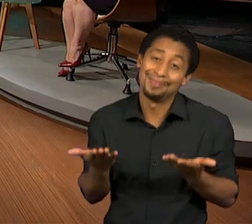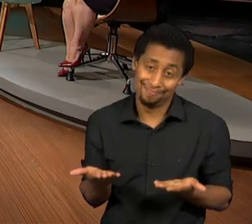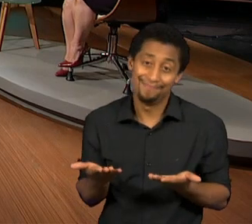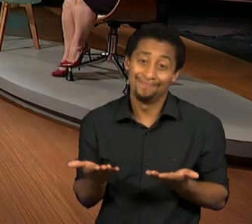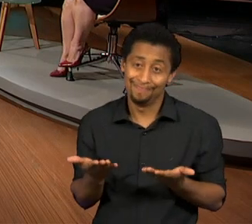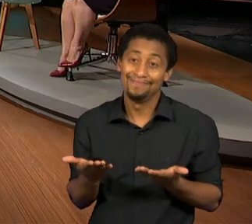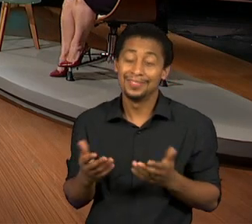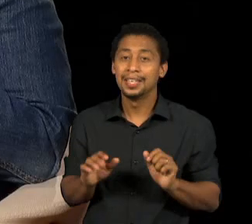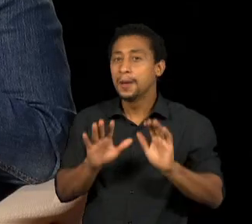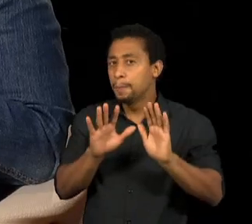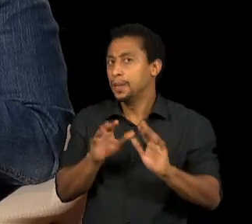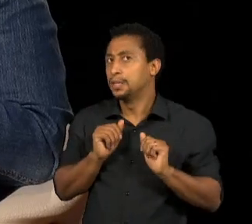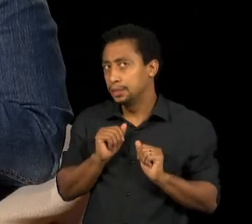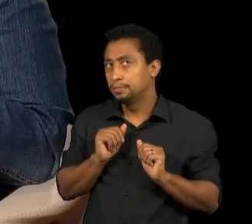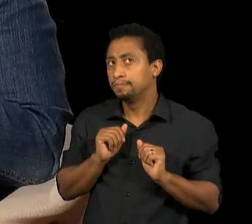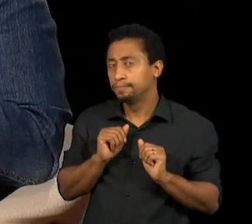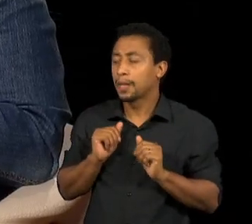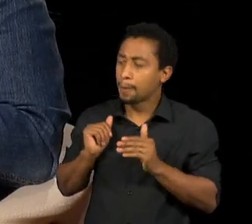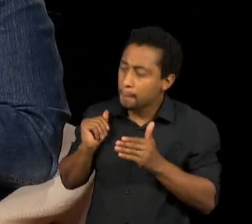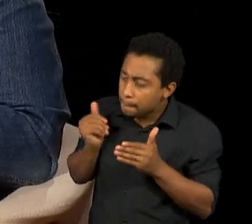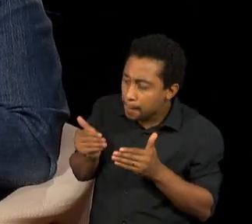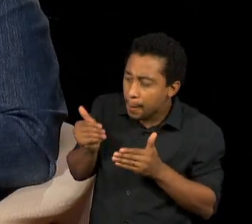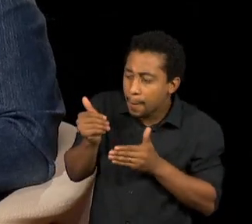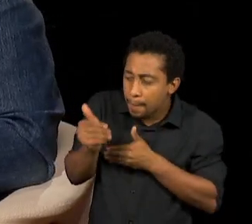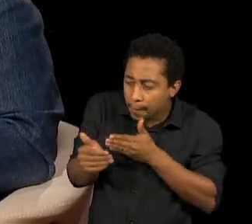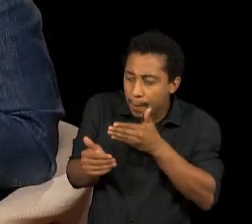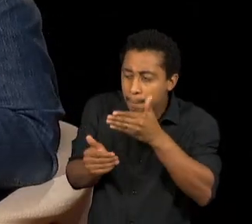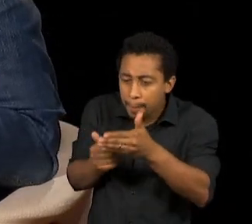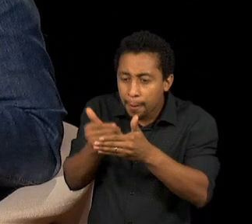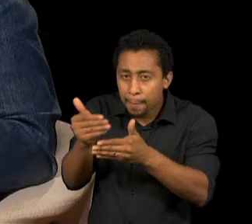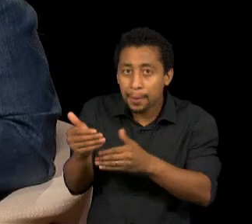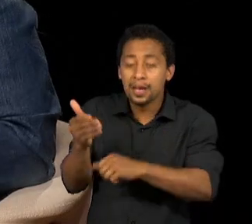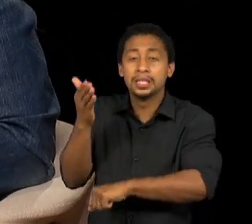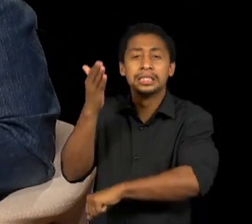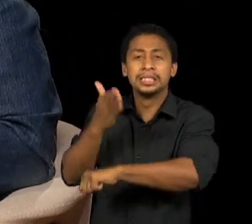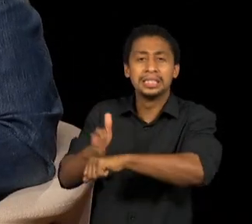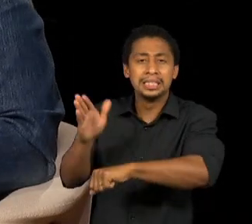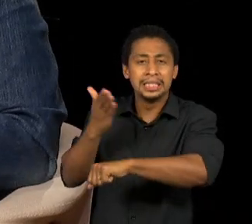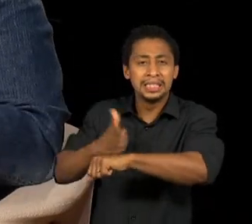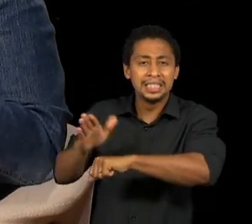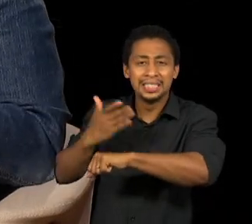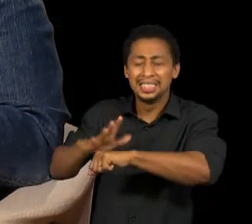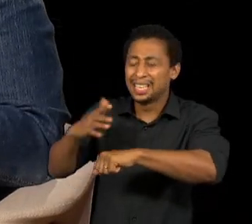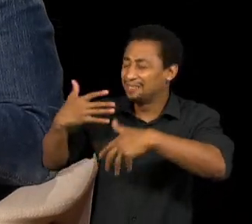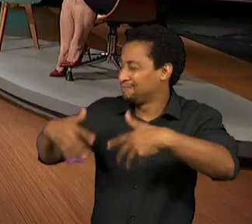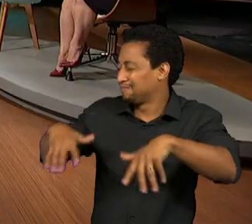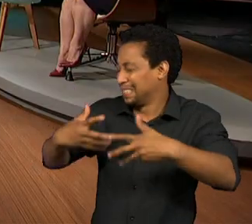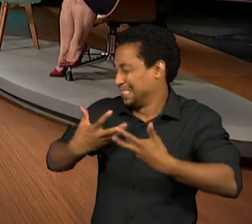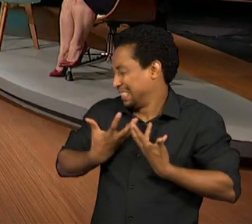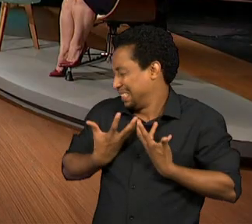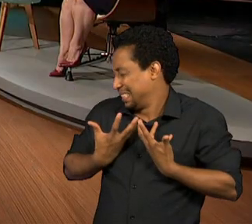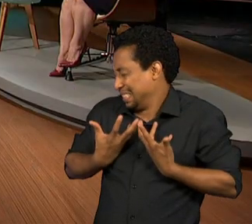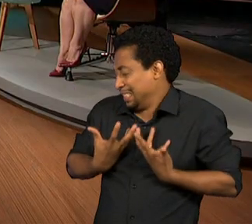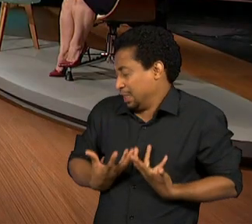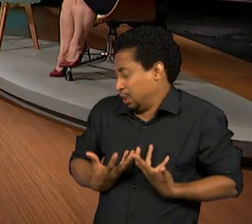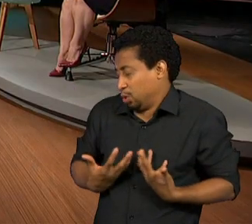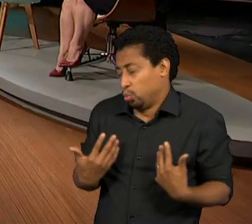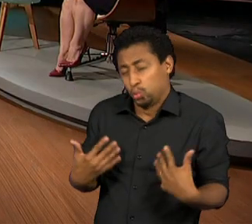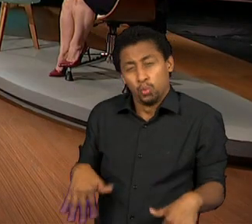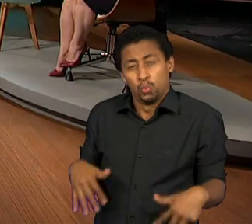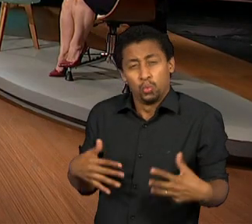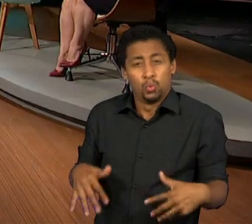era assim, a gente teve um processo de ensaio muito exaustivo, porque eu e a Dalileia Ayala,